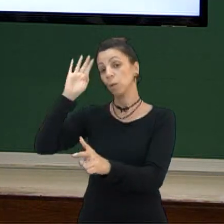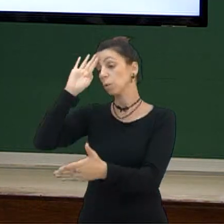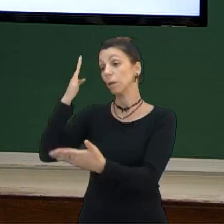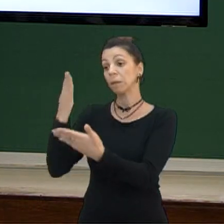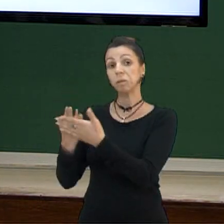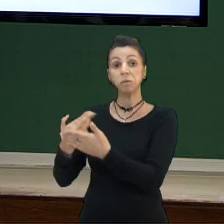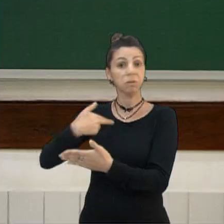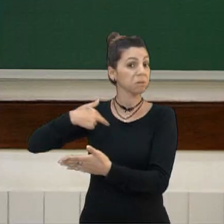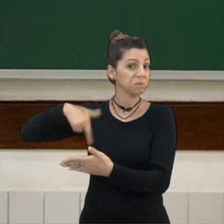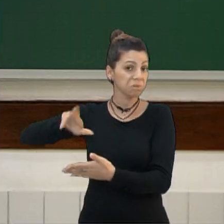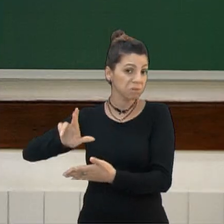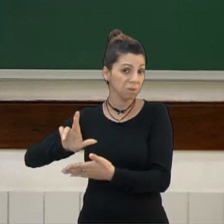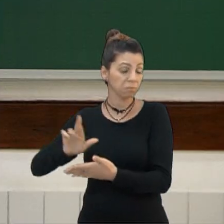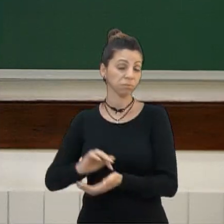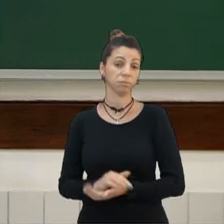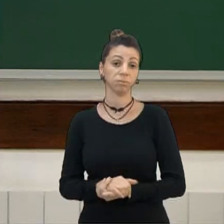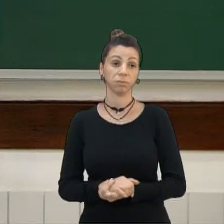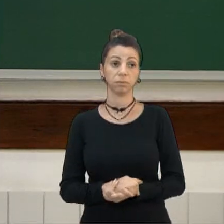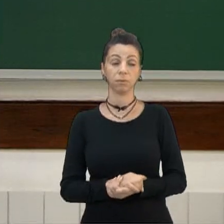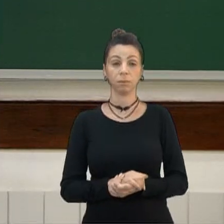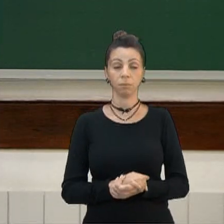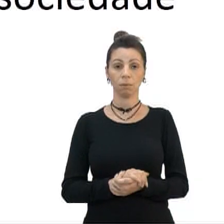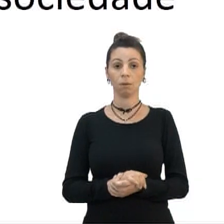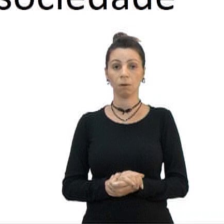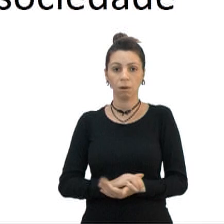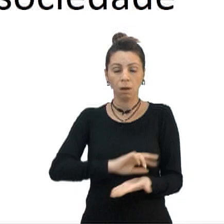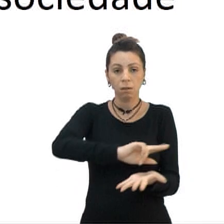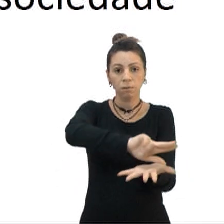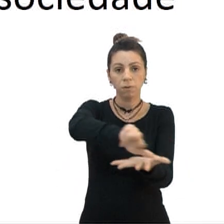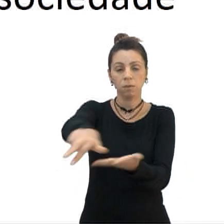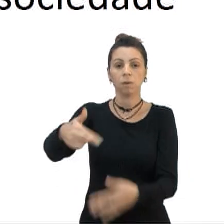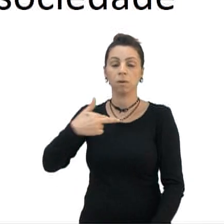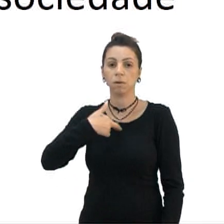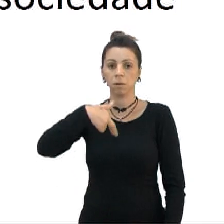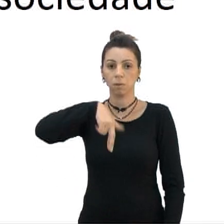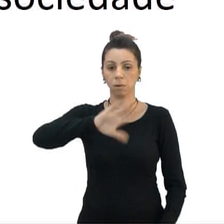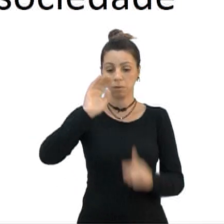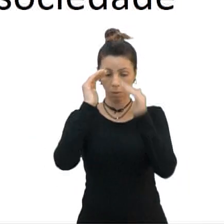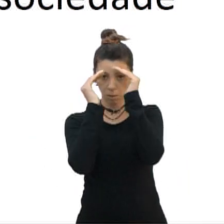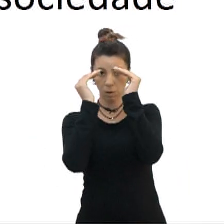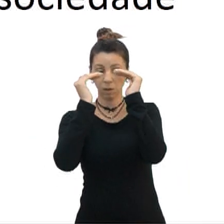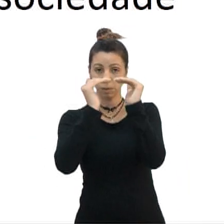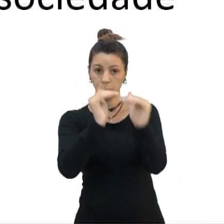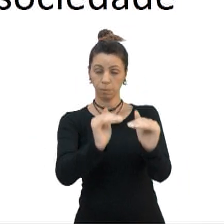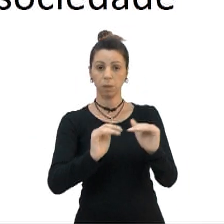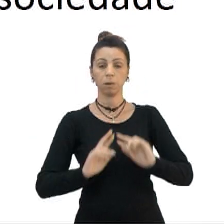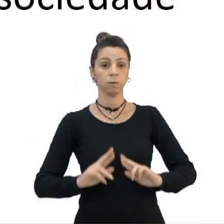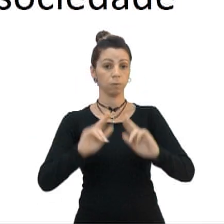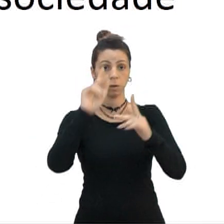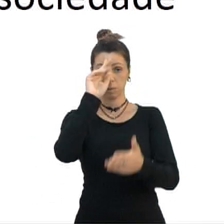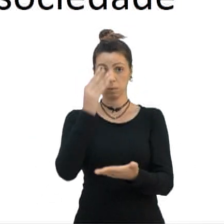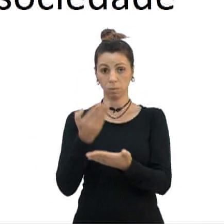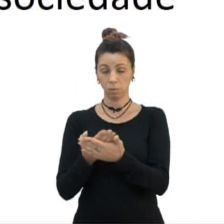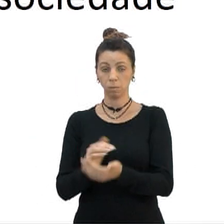Tá? A diversidade religiosa, o respeito à diversidade e às diferentes crenças é um direito fundamental